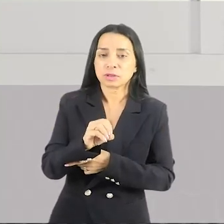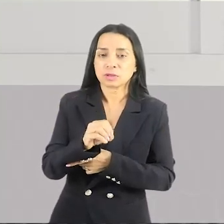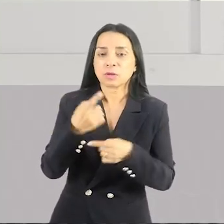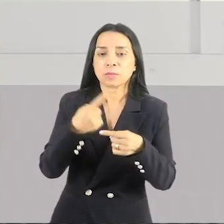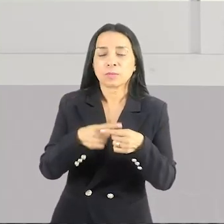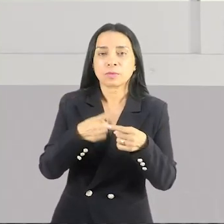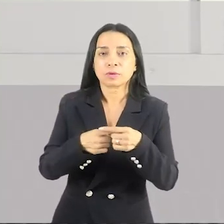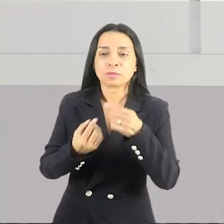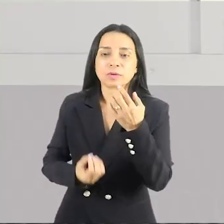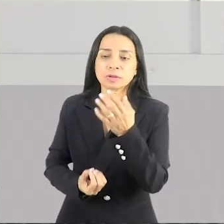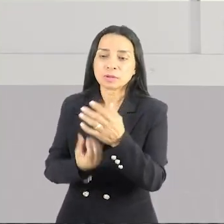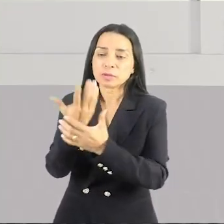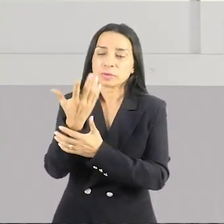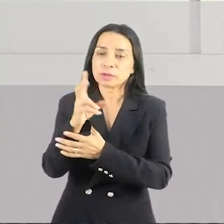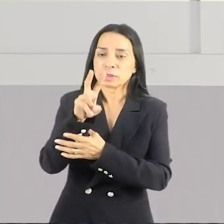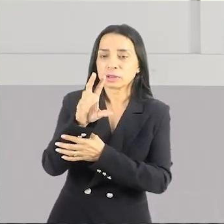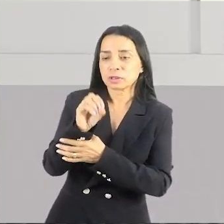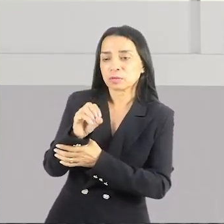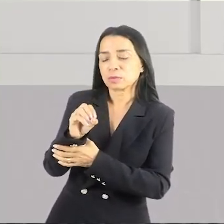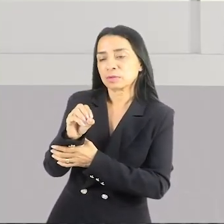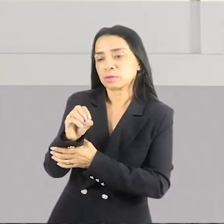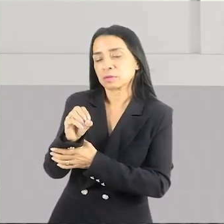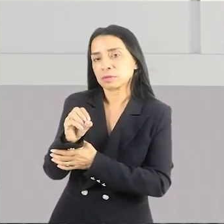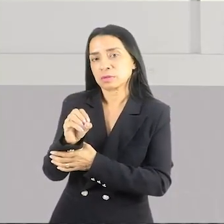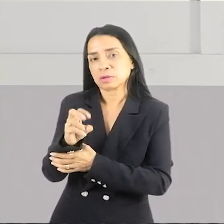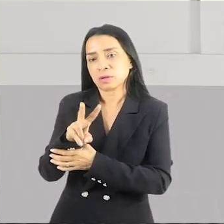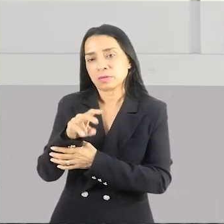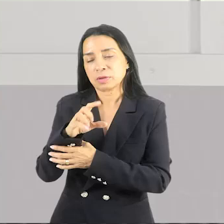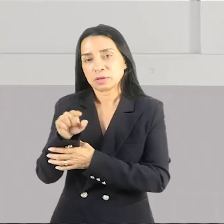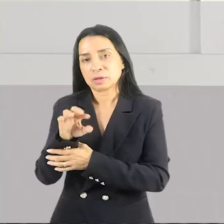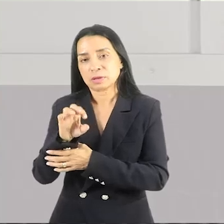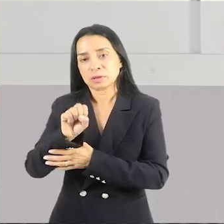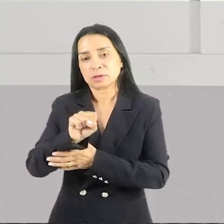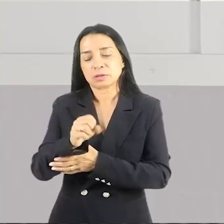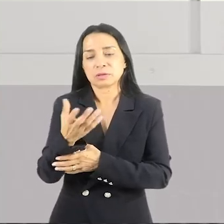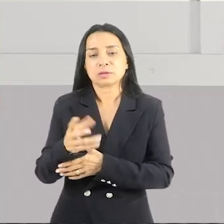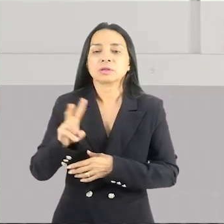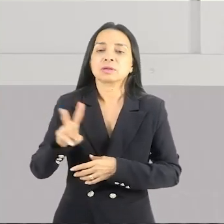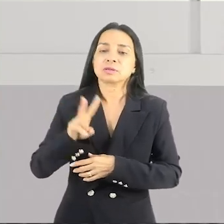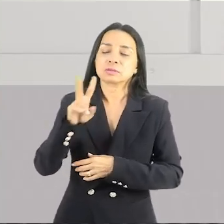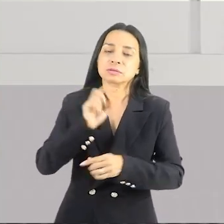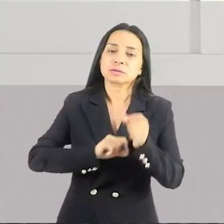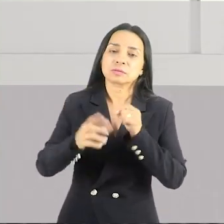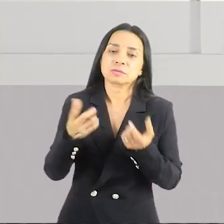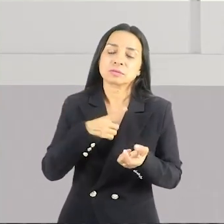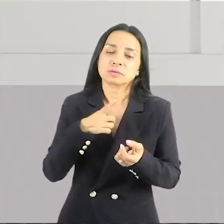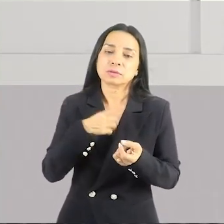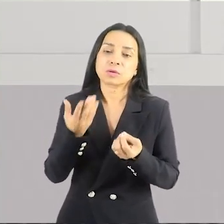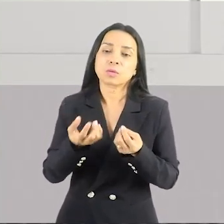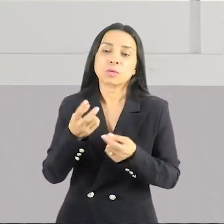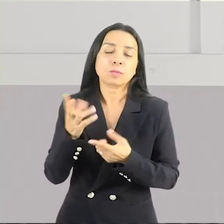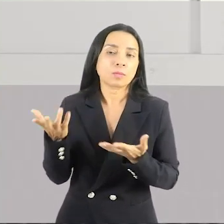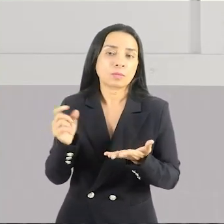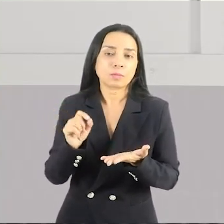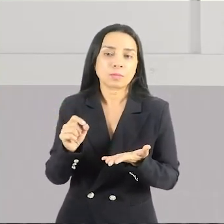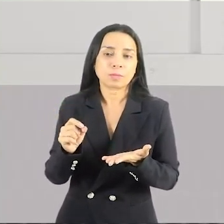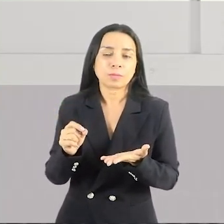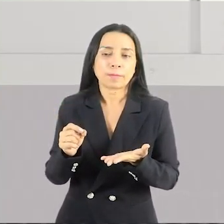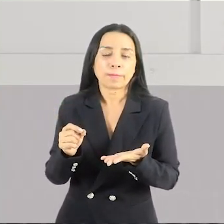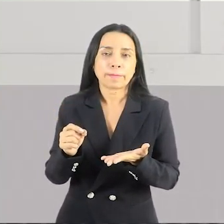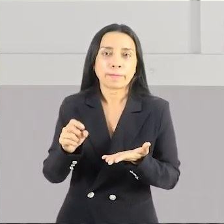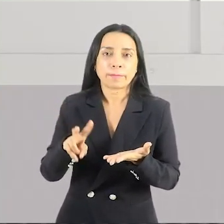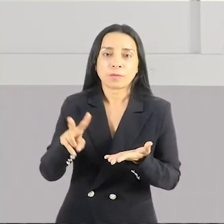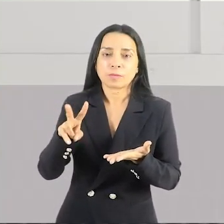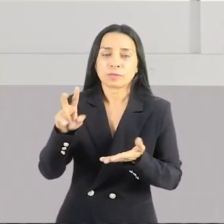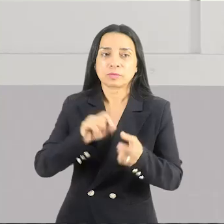50 vezes. Tá? Então, esses valores aqui vão servir como pesos desse aqui. Quem vai ficar no